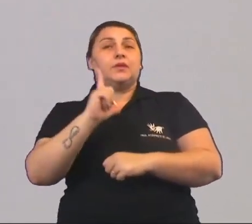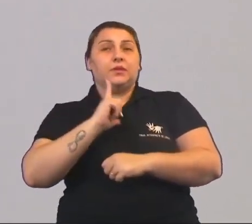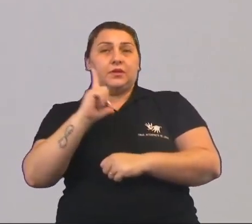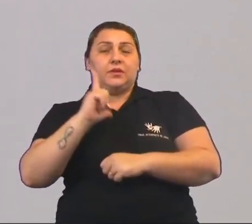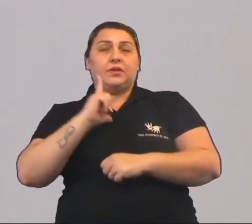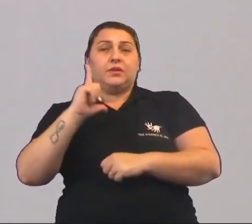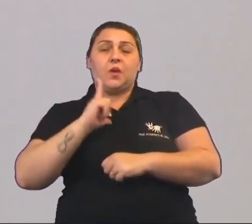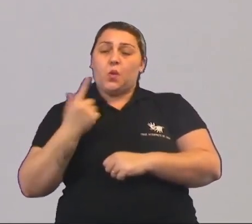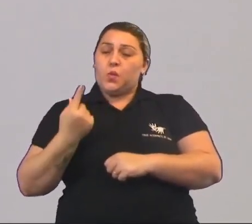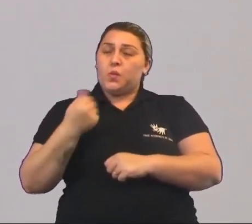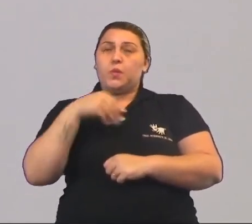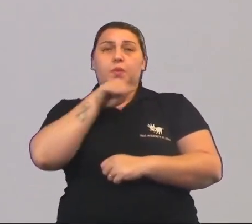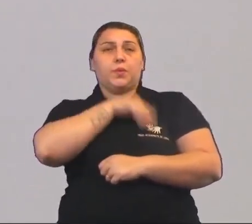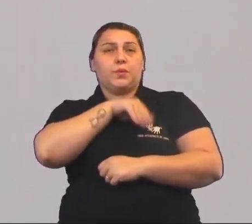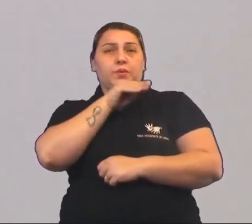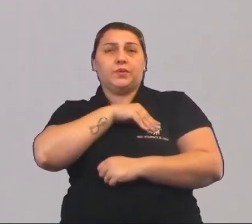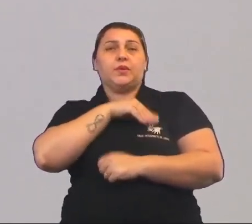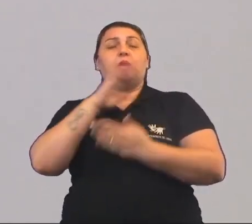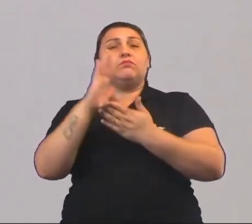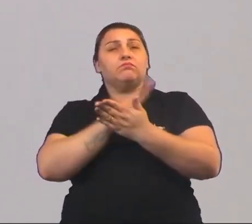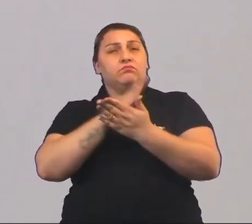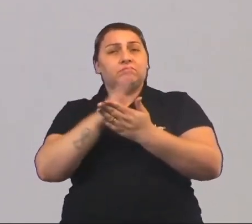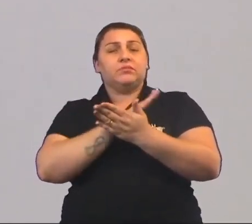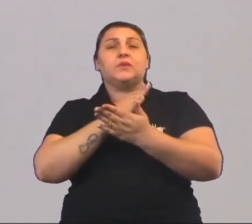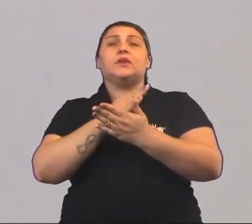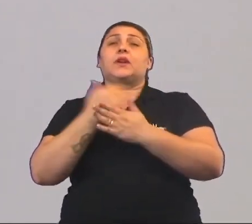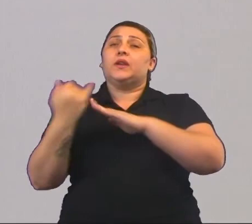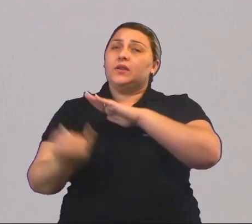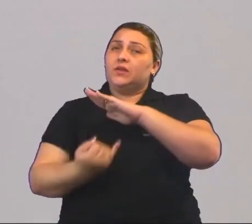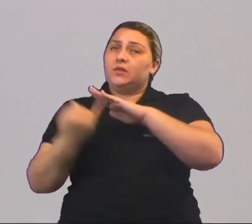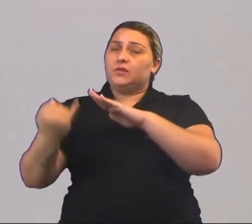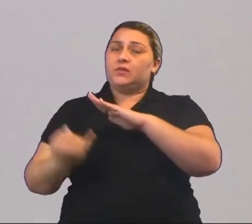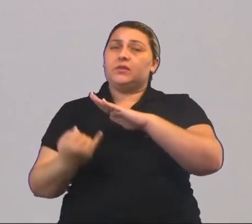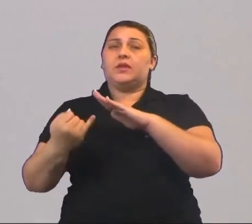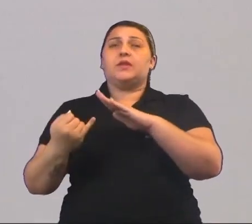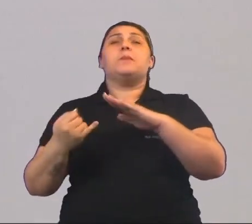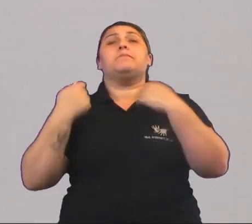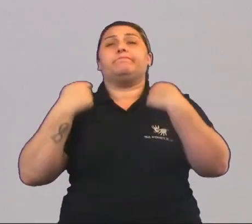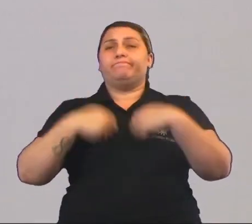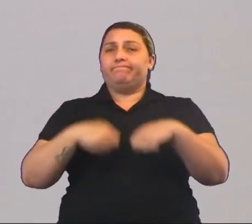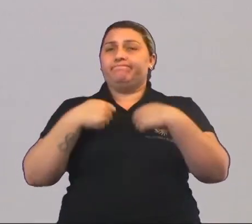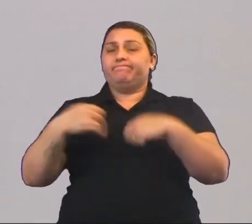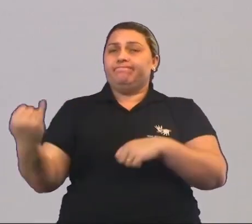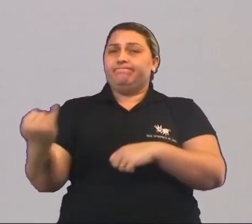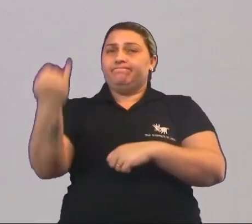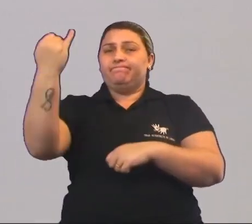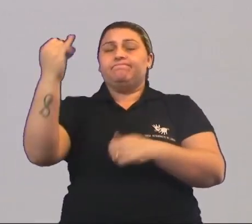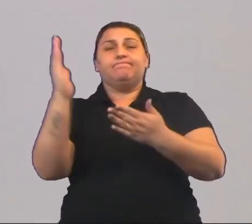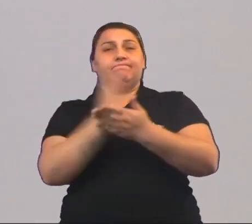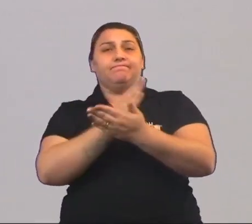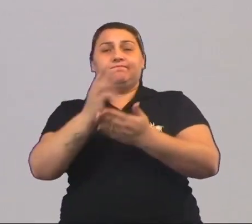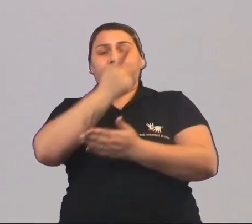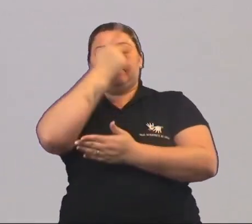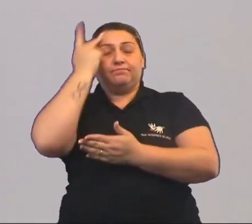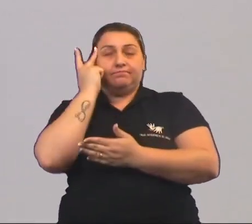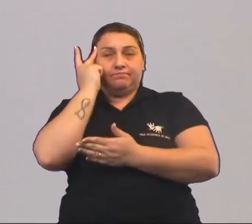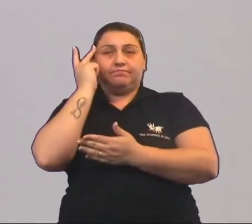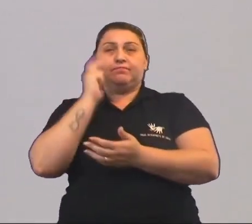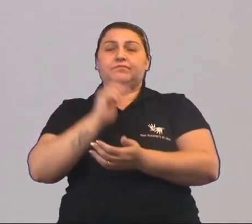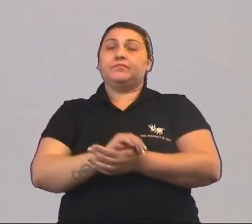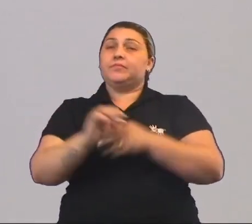terem a sua renda, muitas das vezes a informalidade ela é completamente necessária. Às vezes a pessoa ela